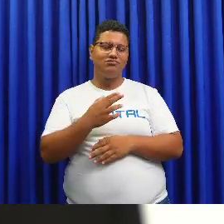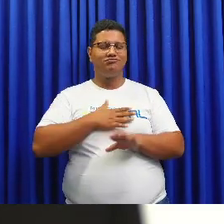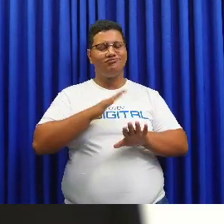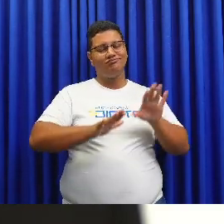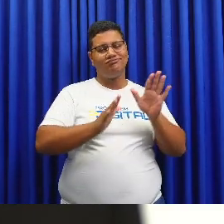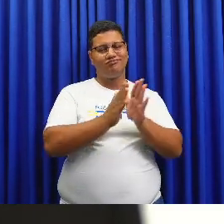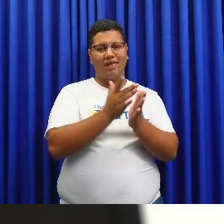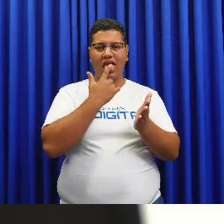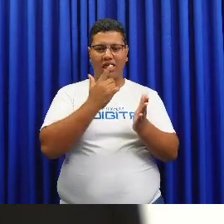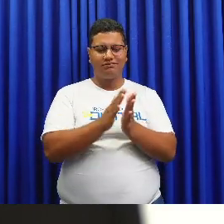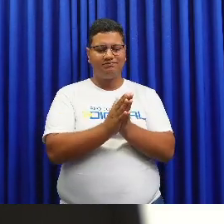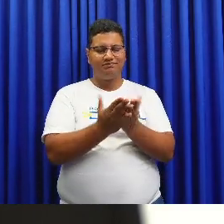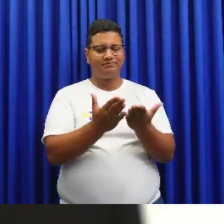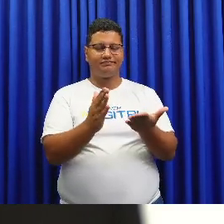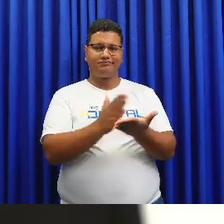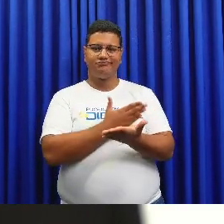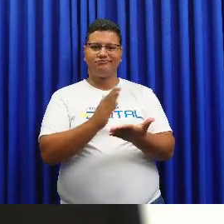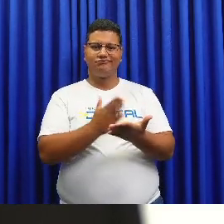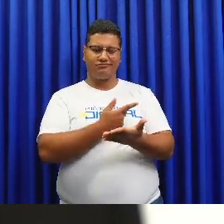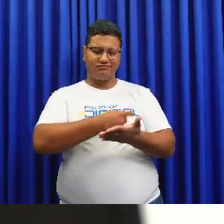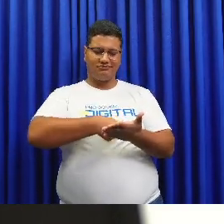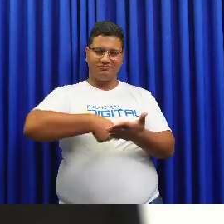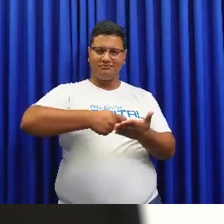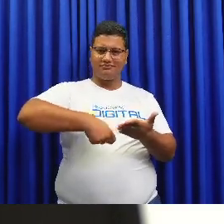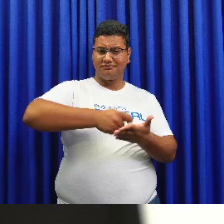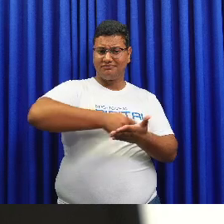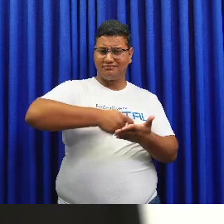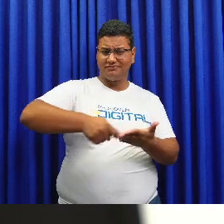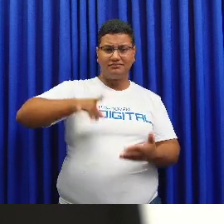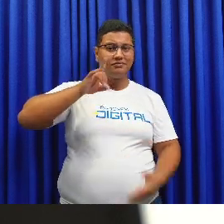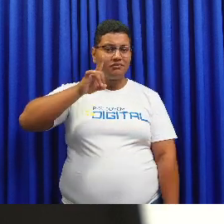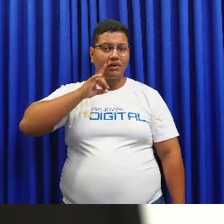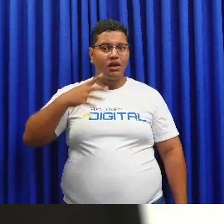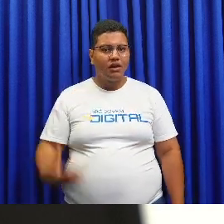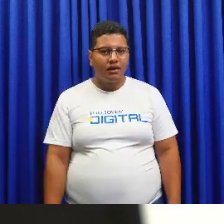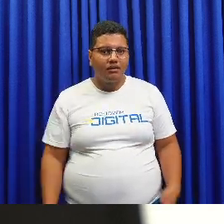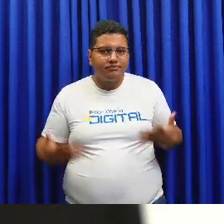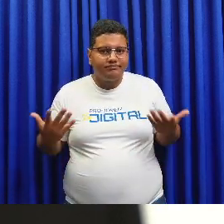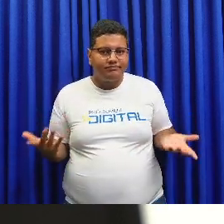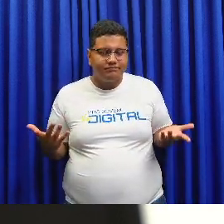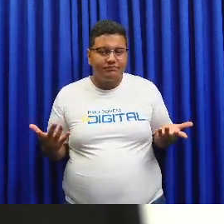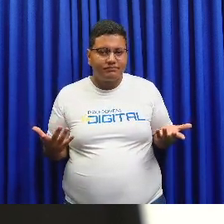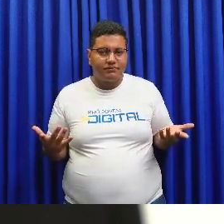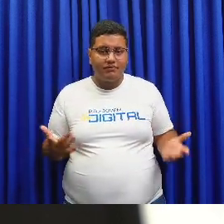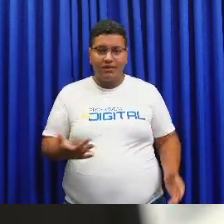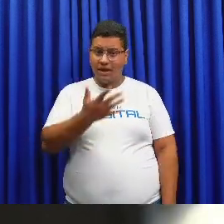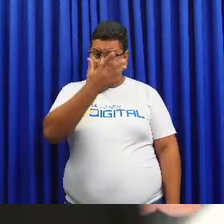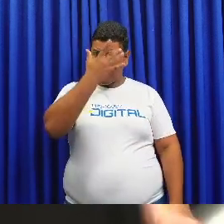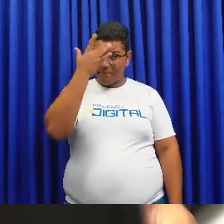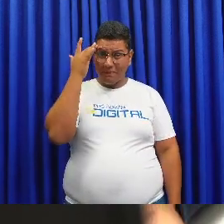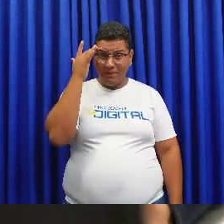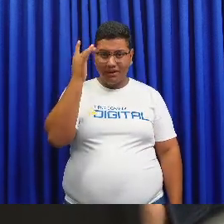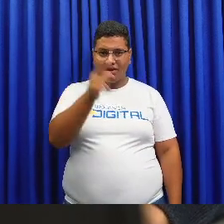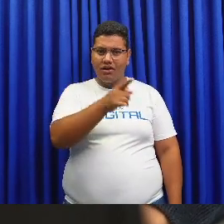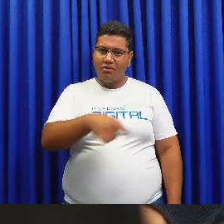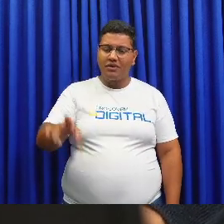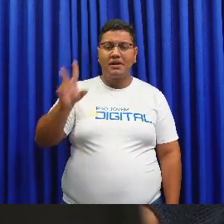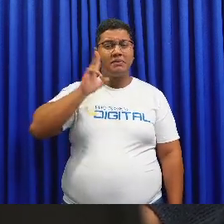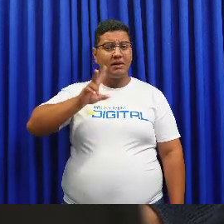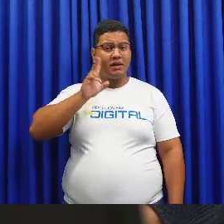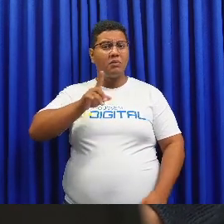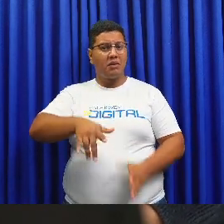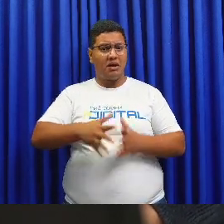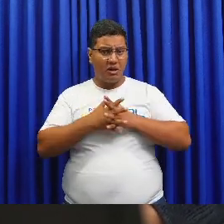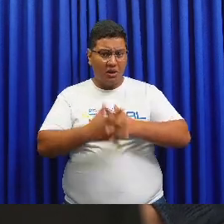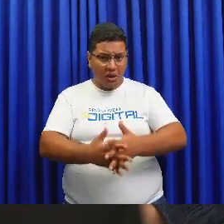bloco de notas como eu podia organizar as tarefas do meu dia a dia. Gente, pense como isso é complicado.